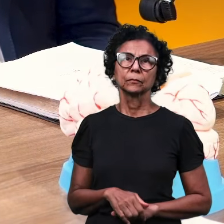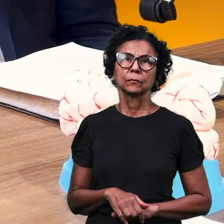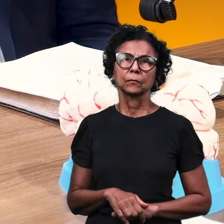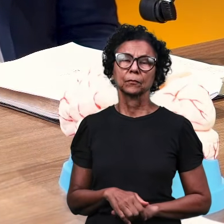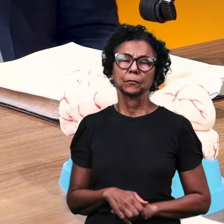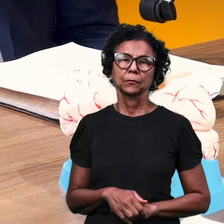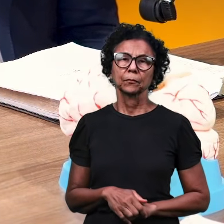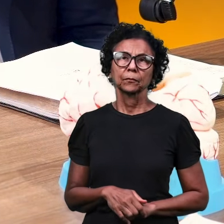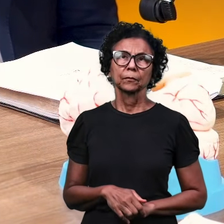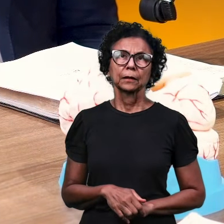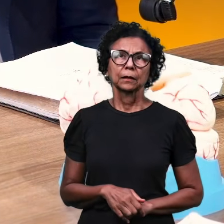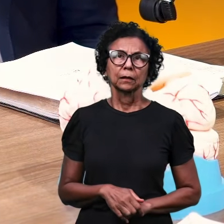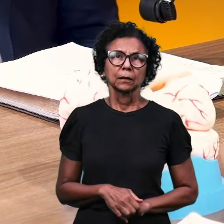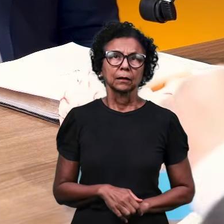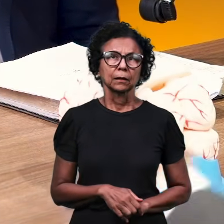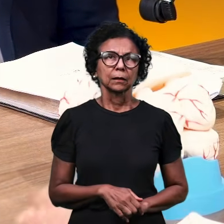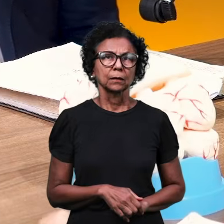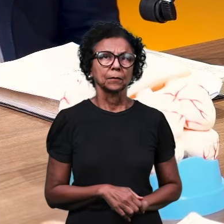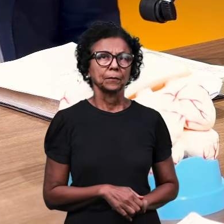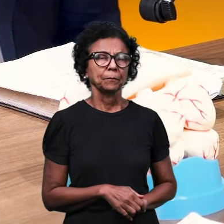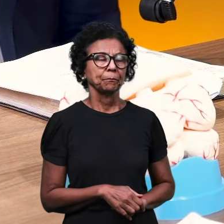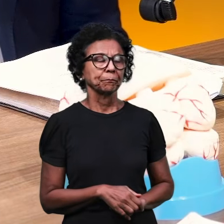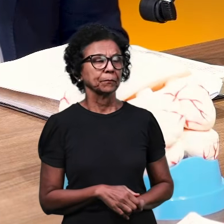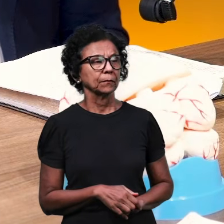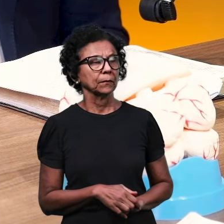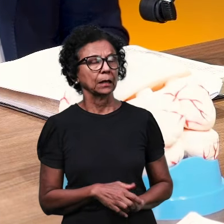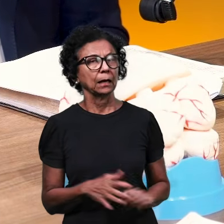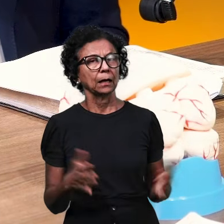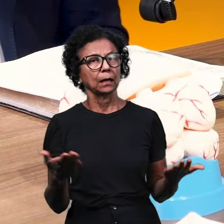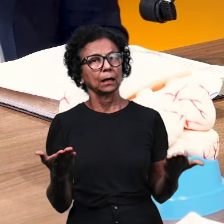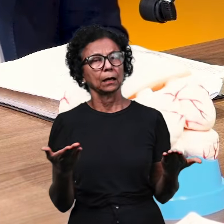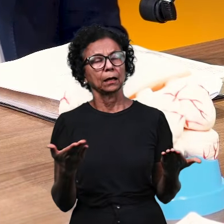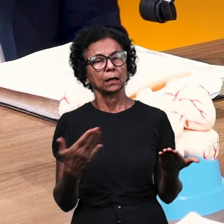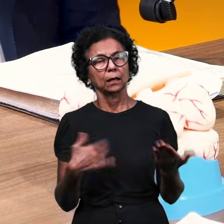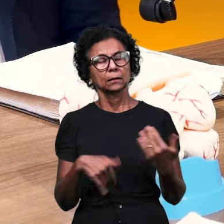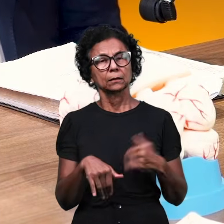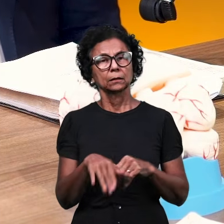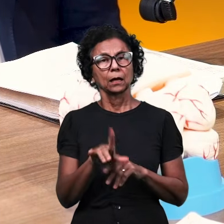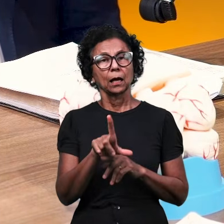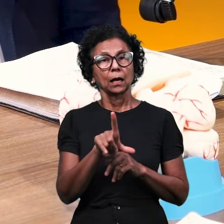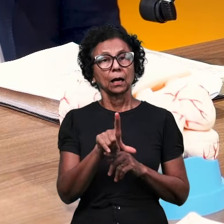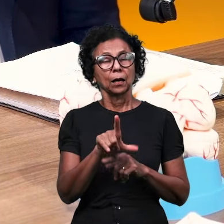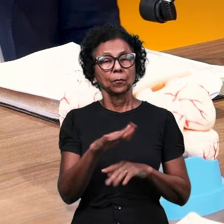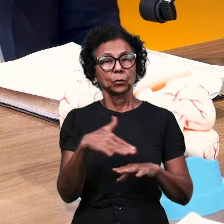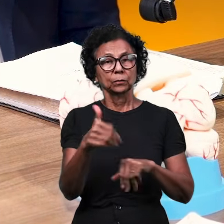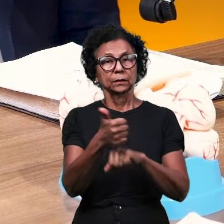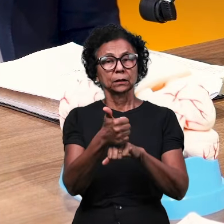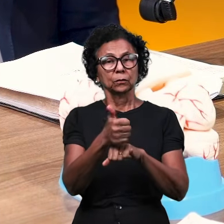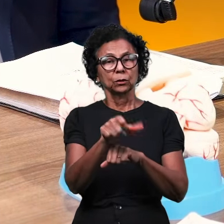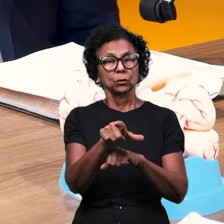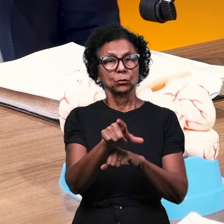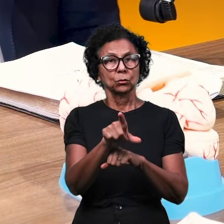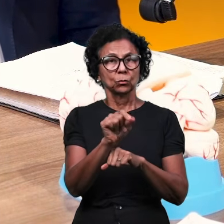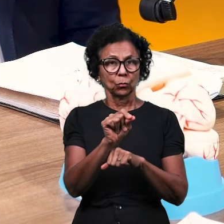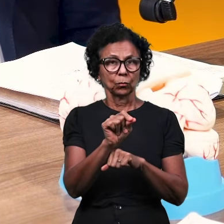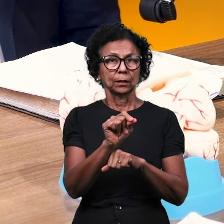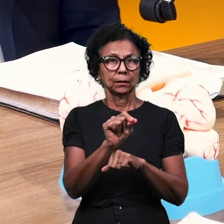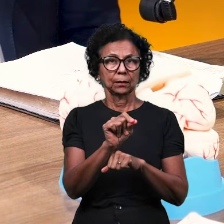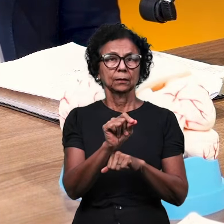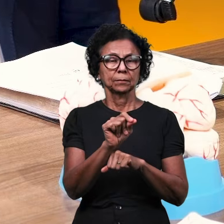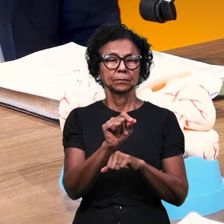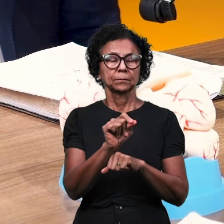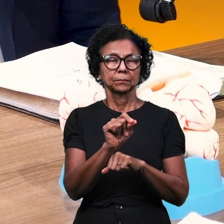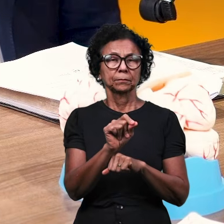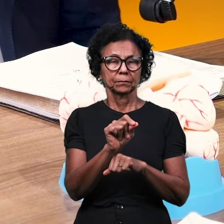dentro dessa questão da escolha, e aí entra a posição dos pais.